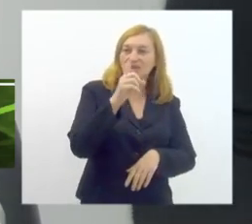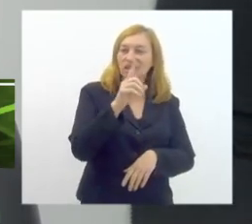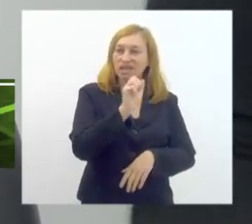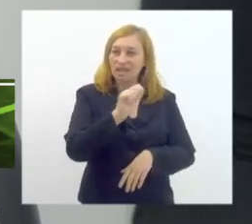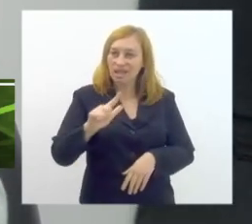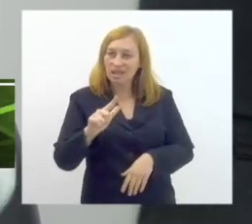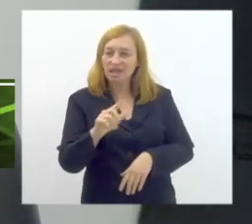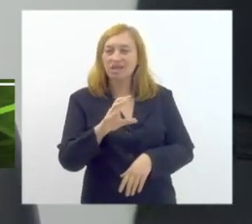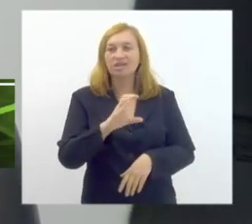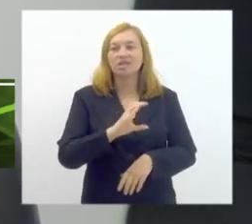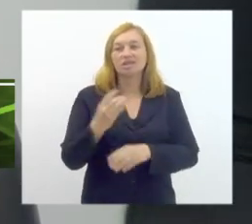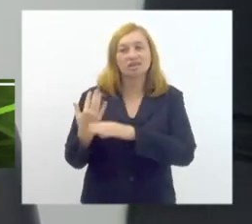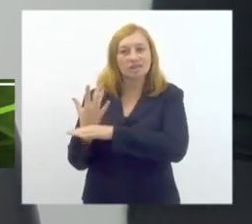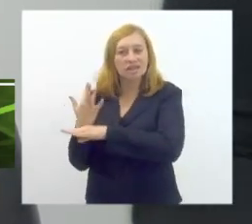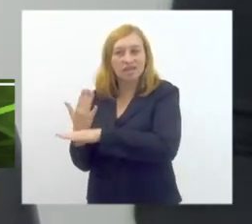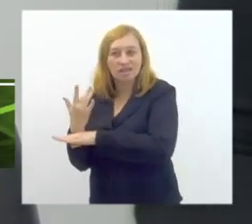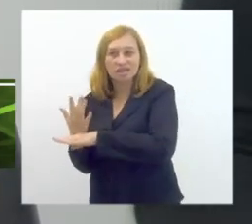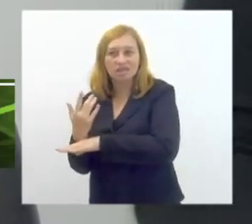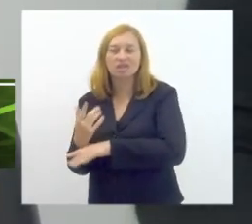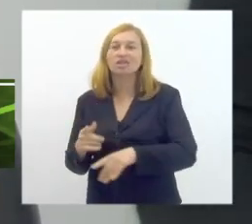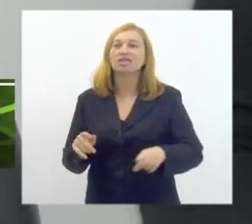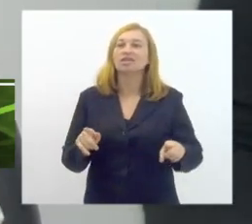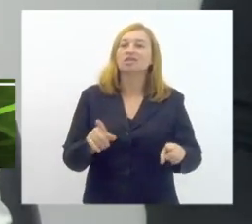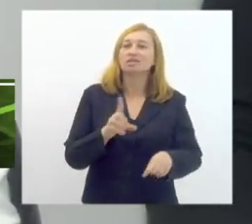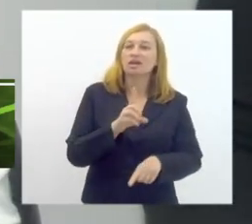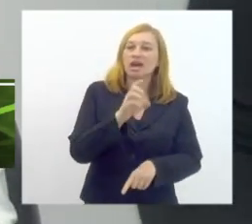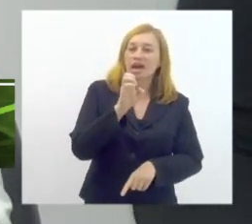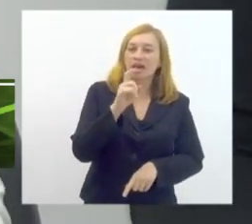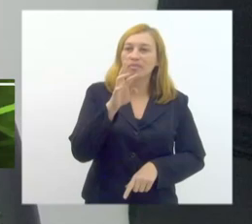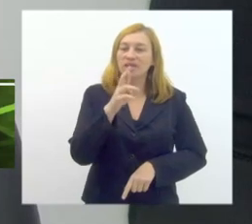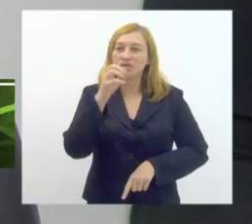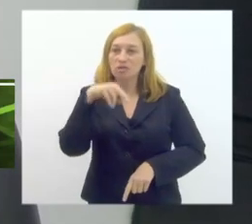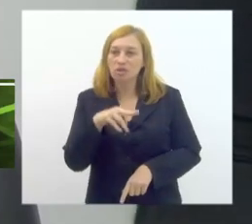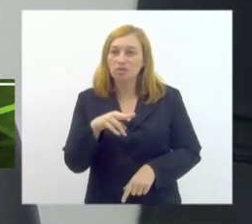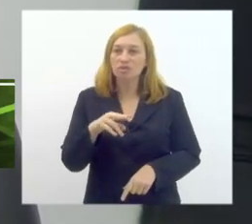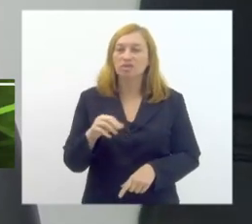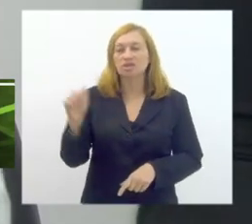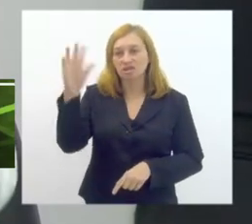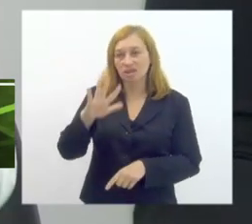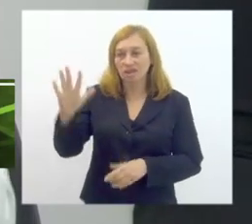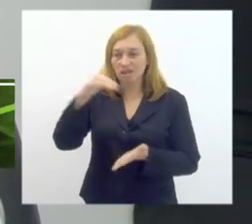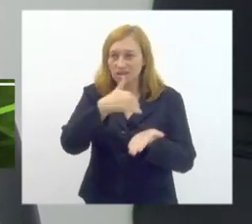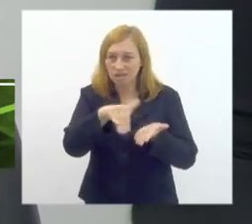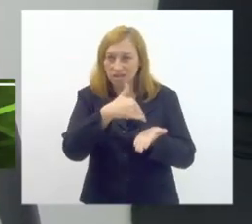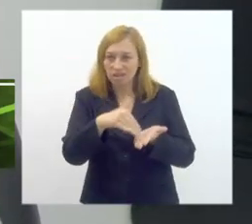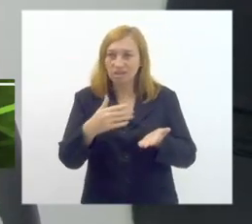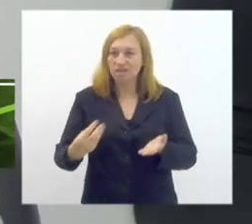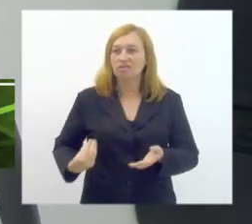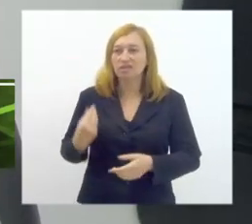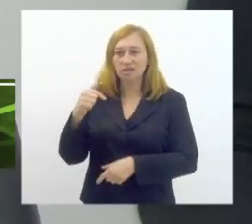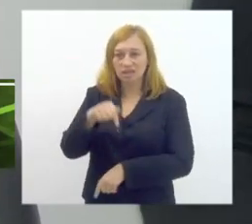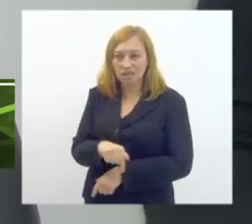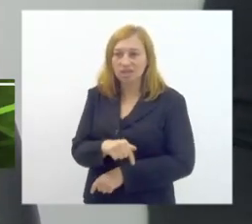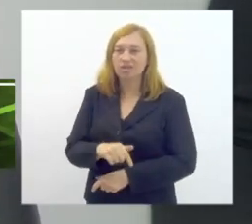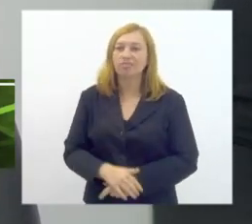de Caxias, e o doutor Emerson, que também é secretário-geral do COSEMES, que estão aqui